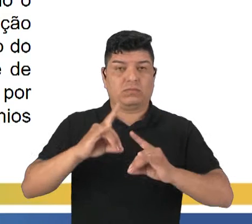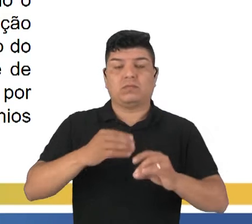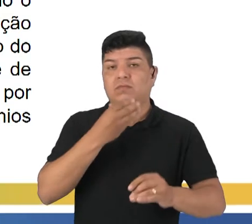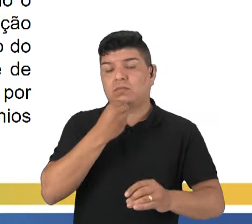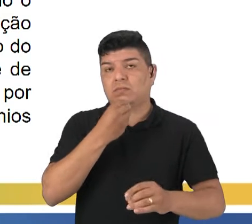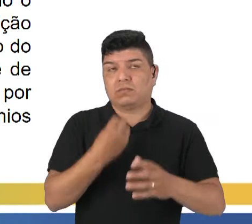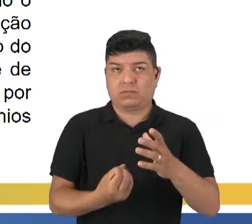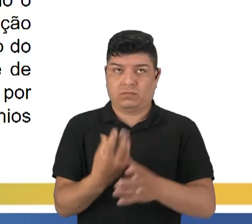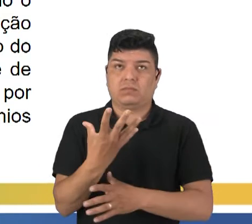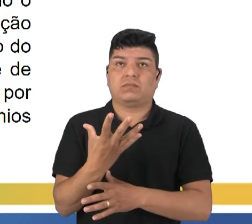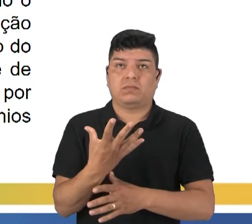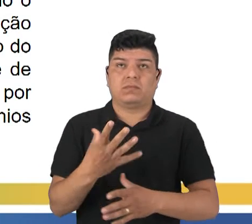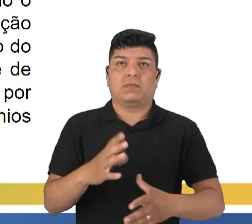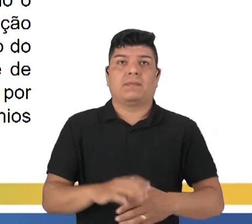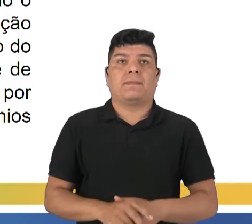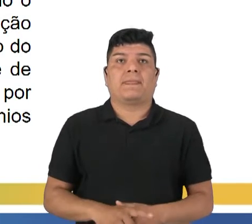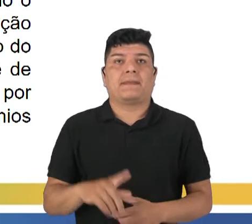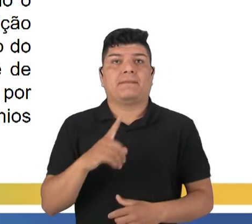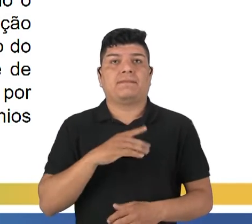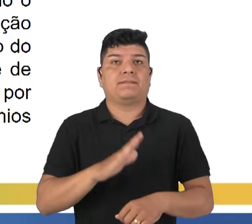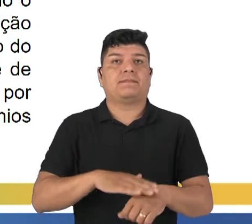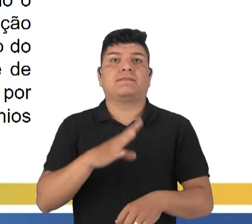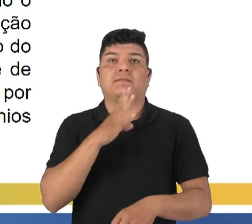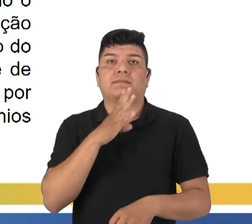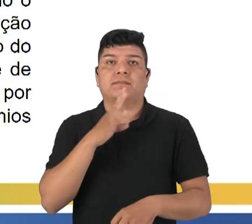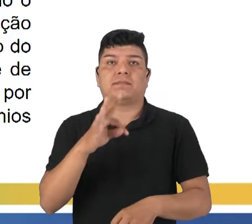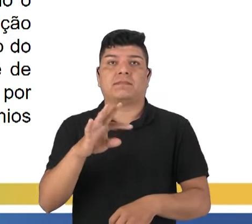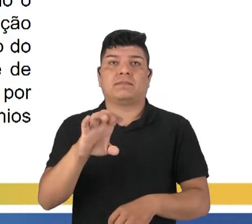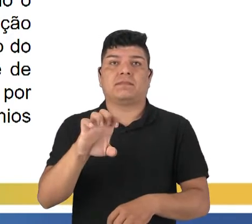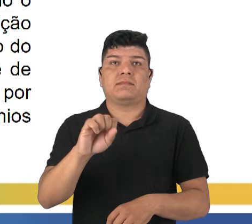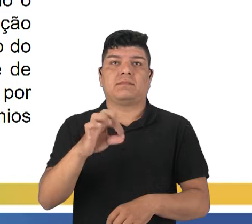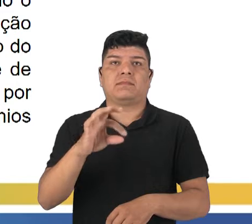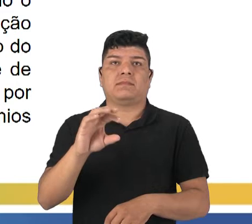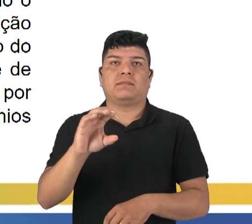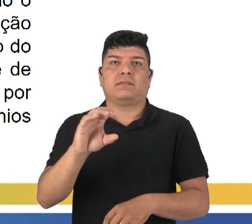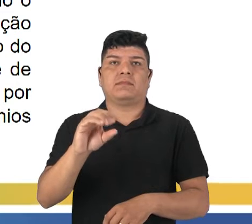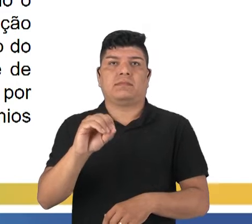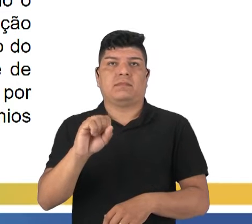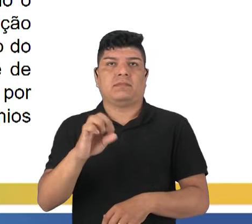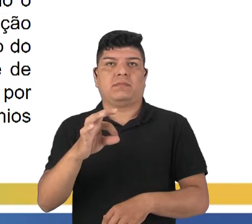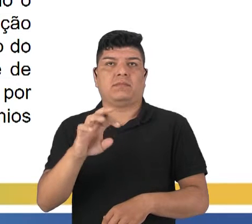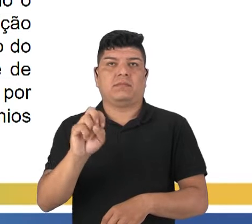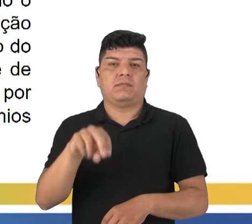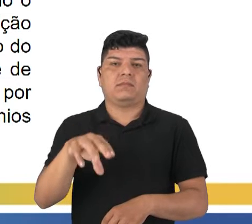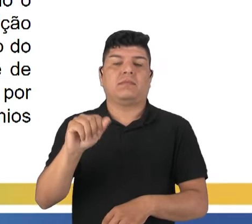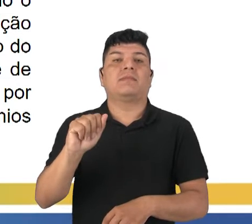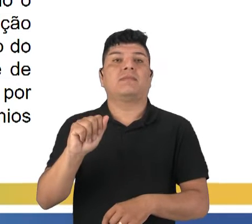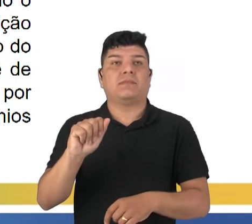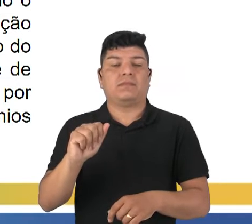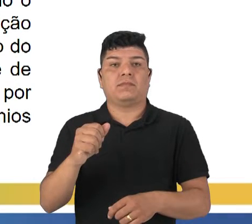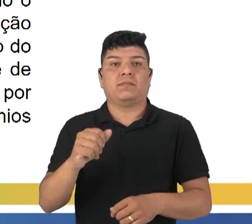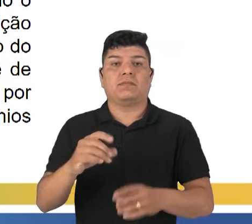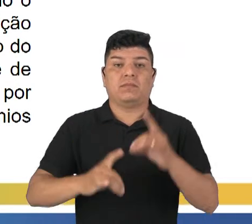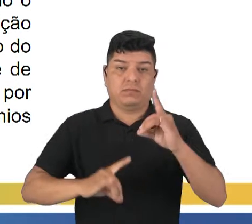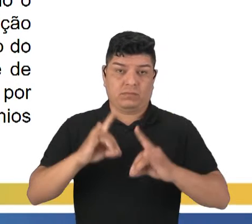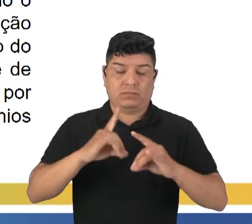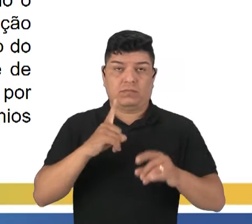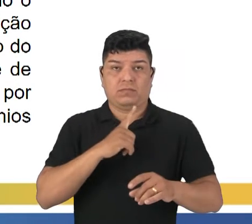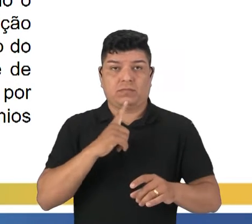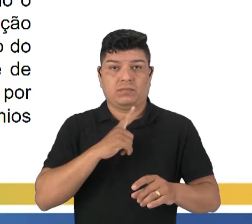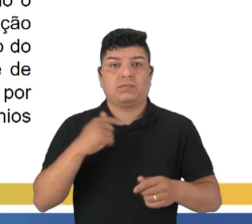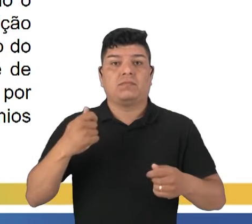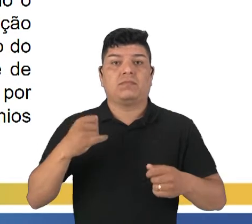colesterol. Eles são mais conhecidos como testosterona. esses hormônios, além de